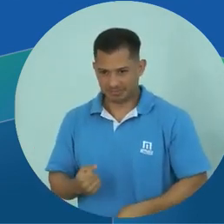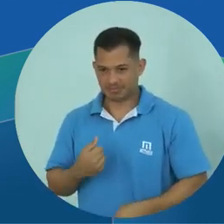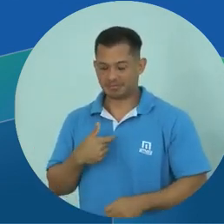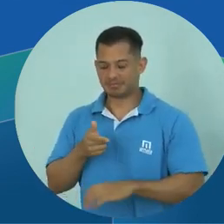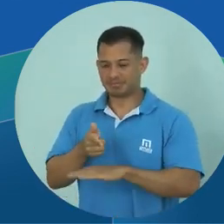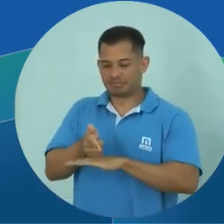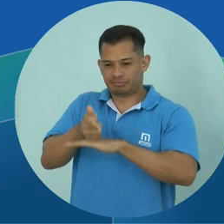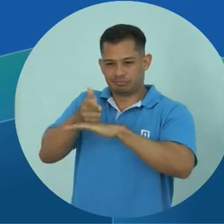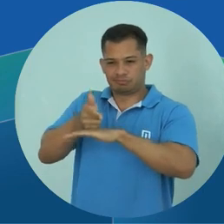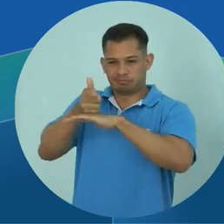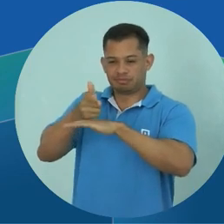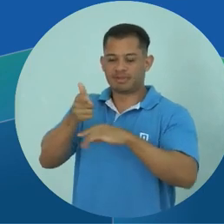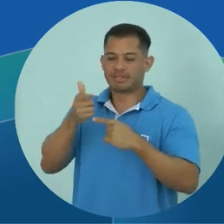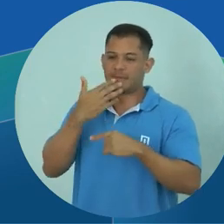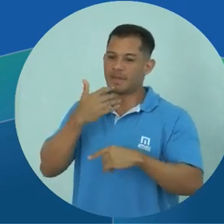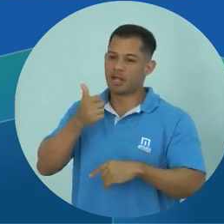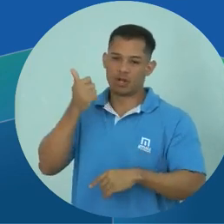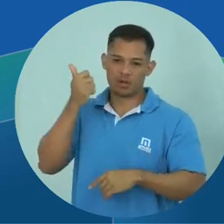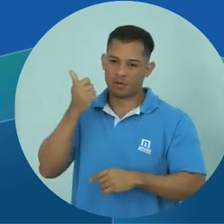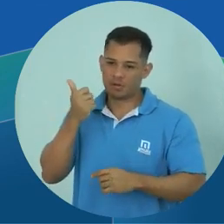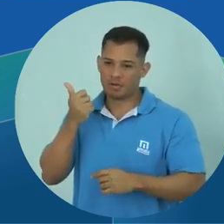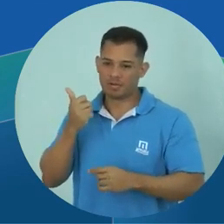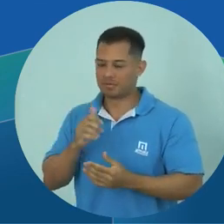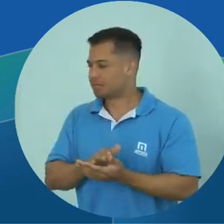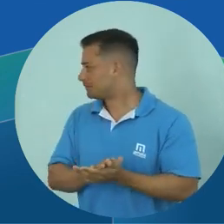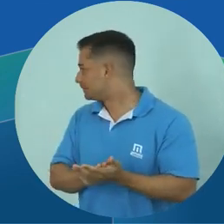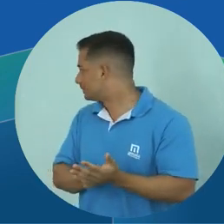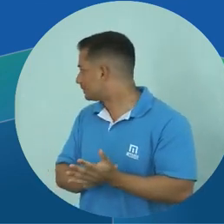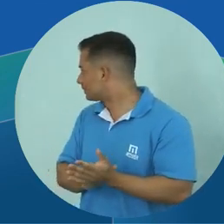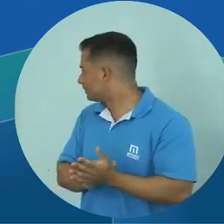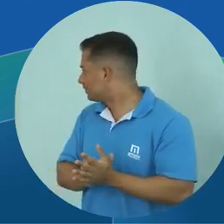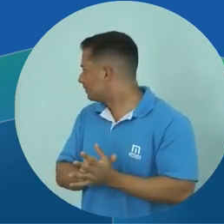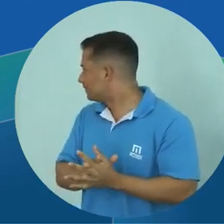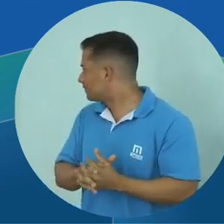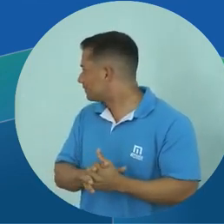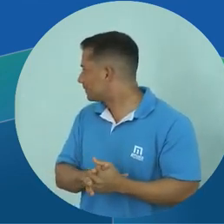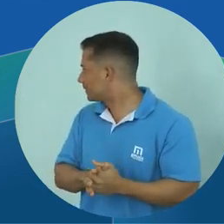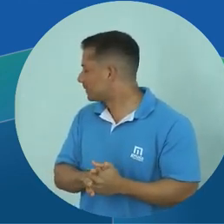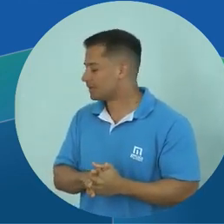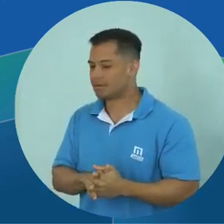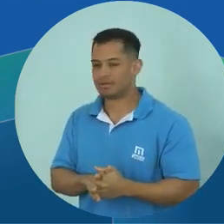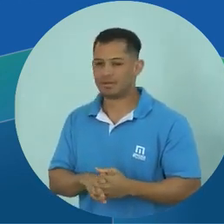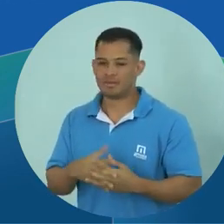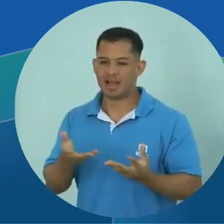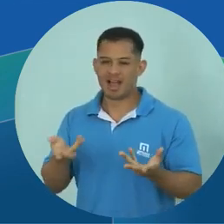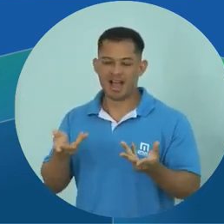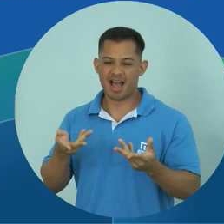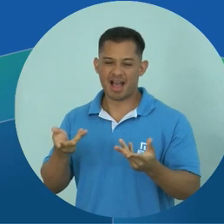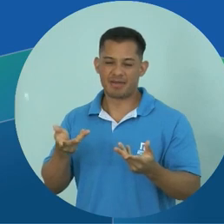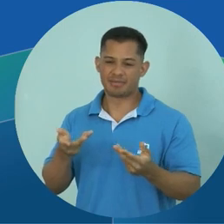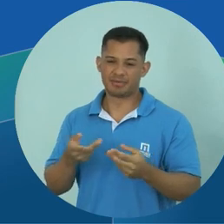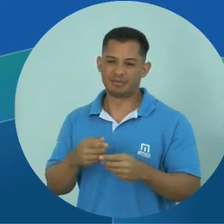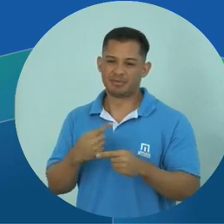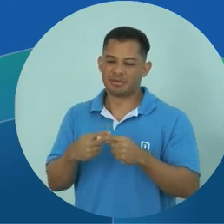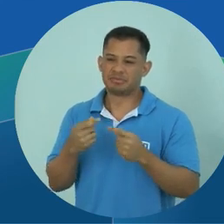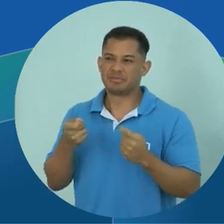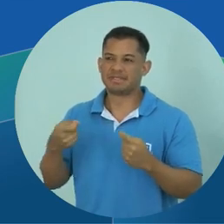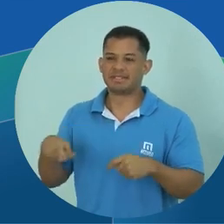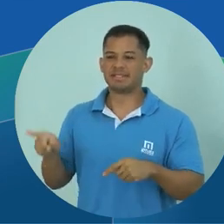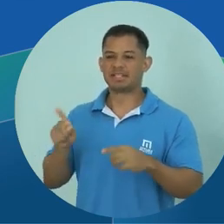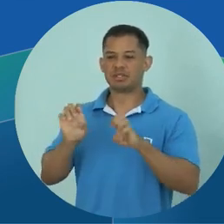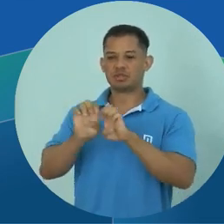mais prática que a gente encontrou. Então, se desenvolveu muito mais rápido, sem aporte de muitas estruturas